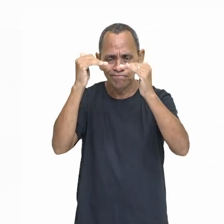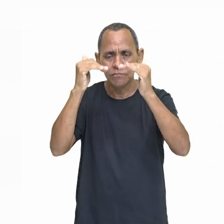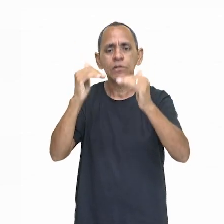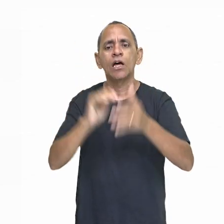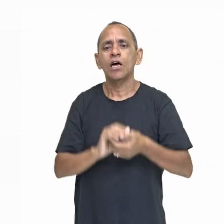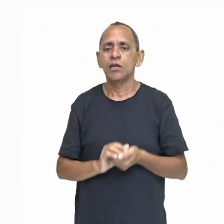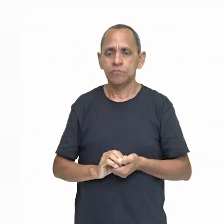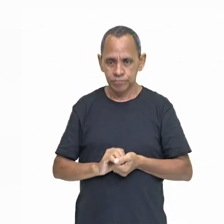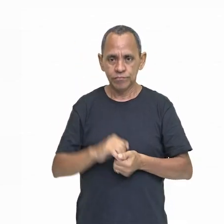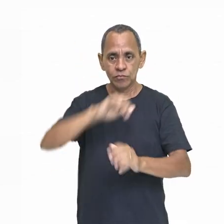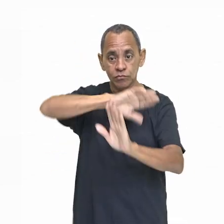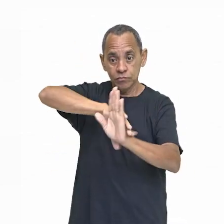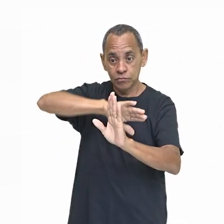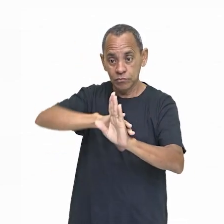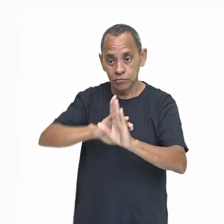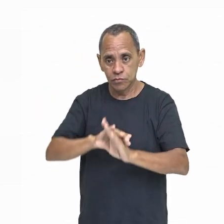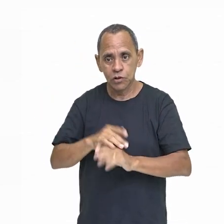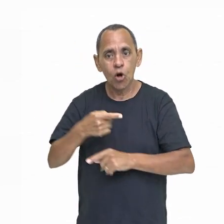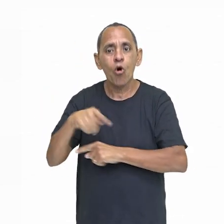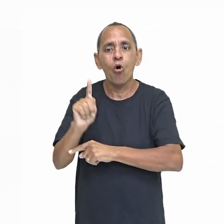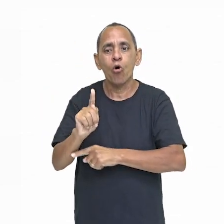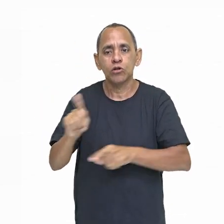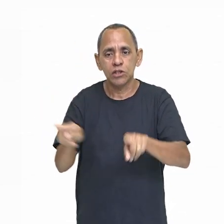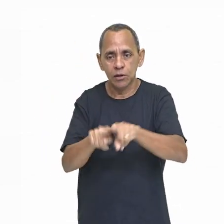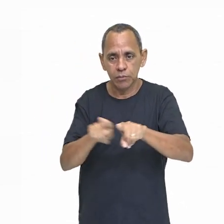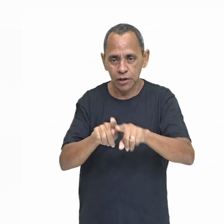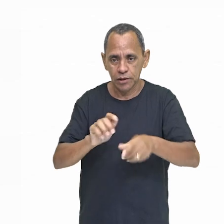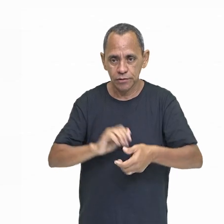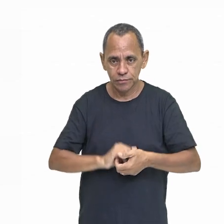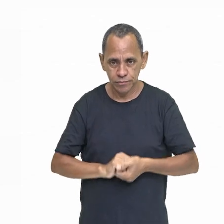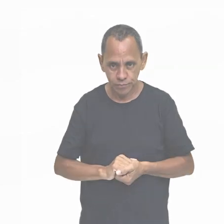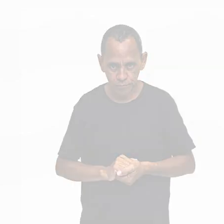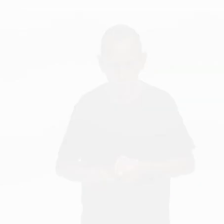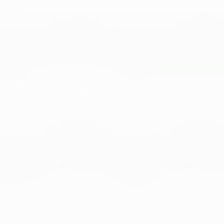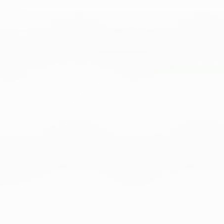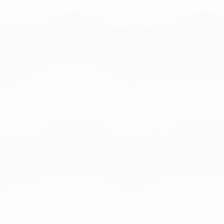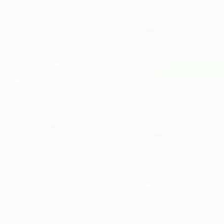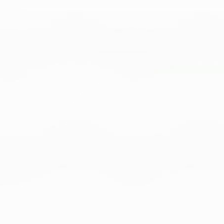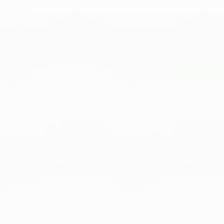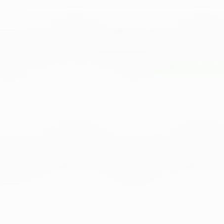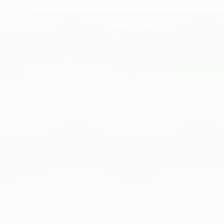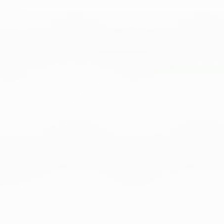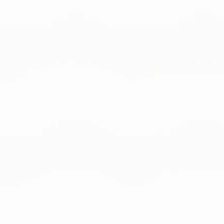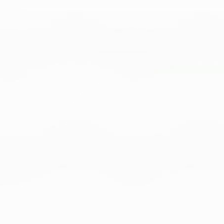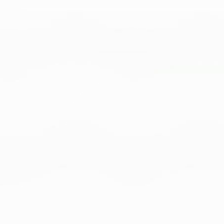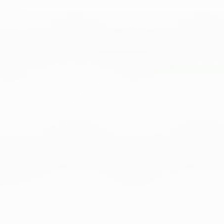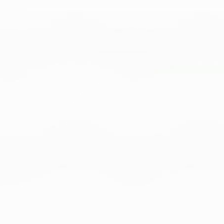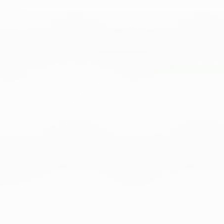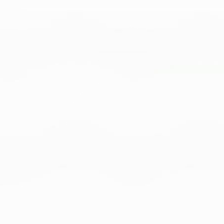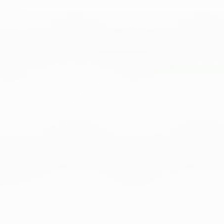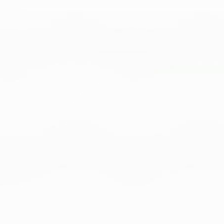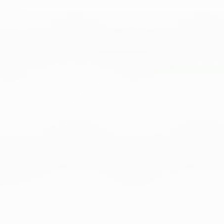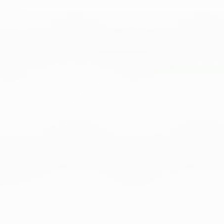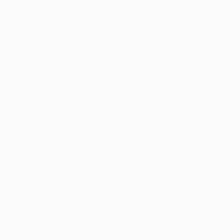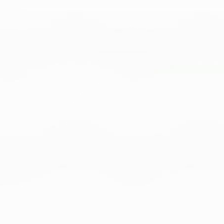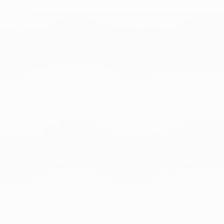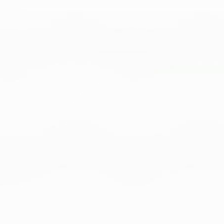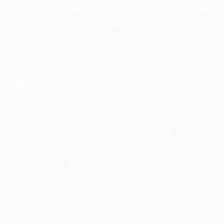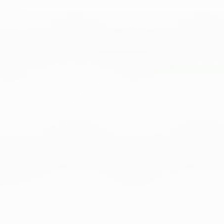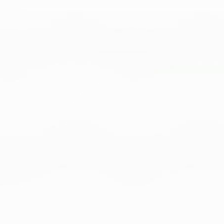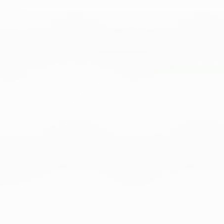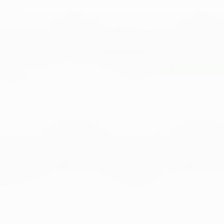ideal. Mais uma vez, reforçamos a questão do pessoal. Ou seja, se não for